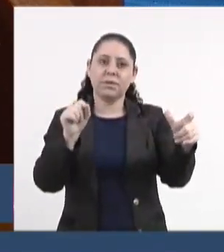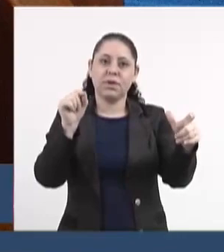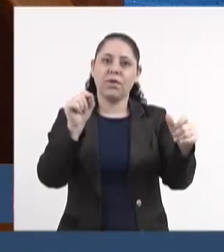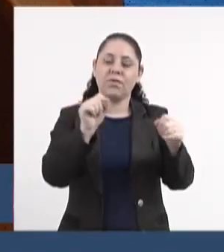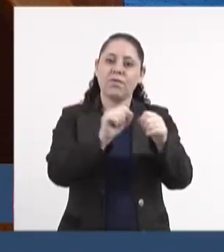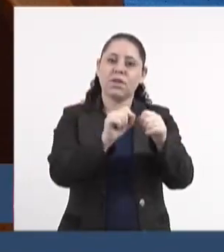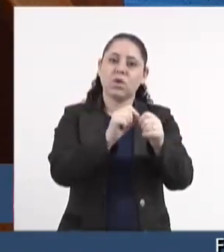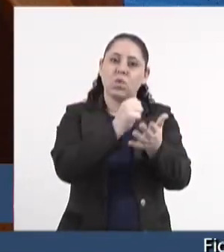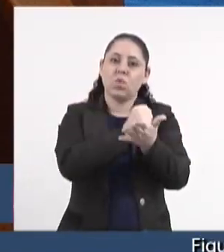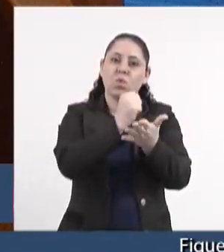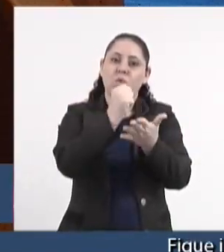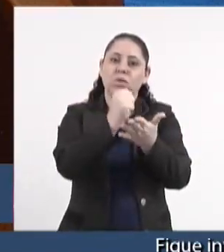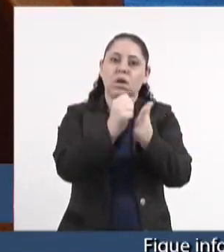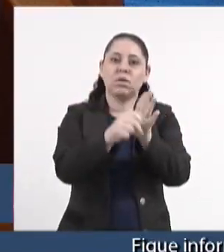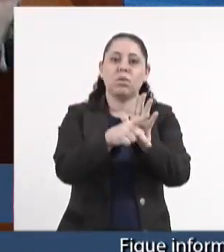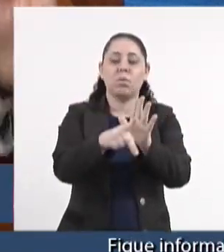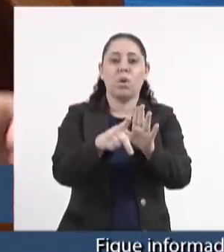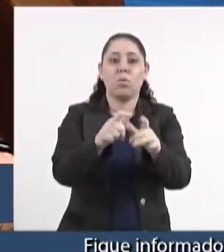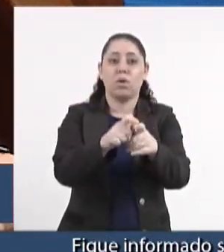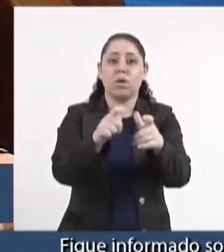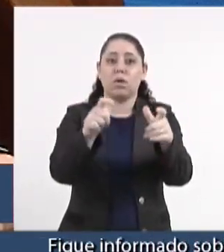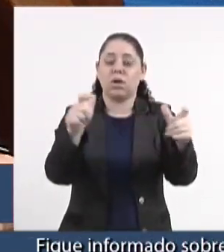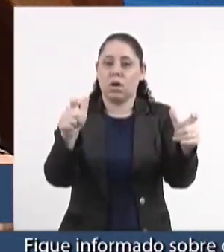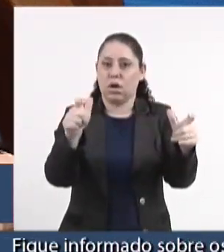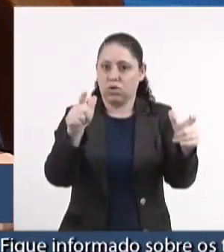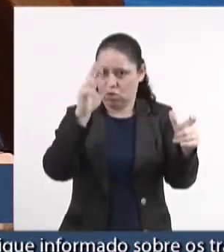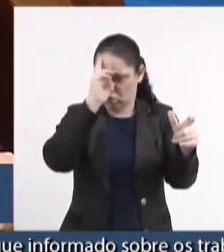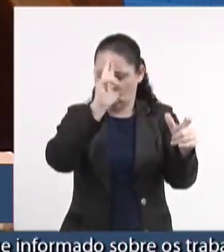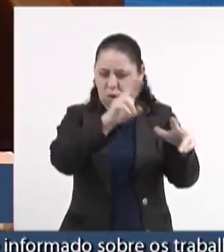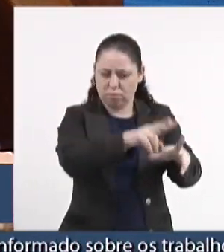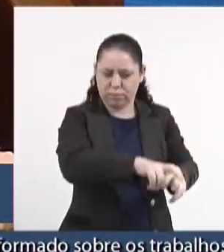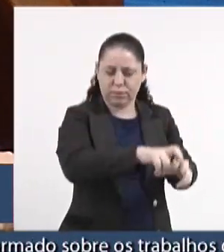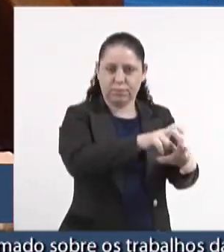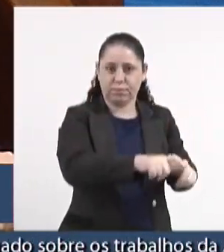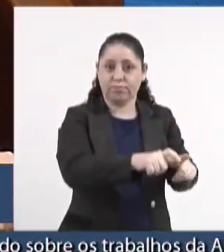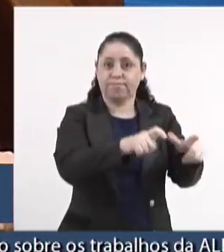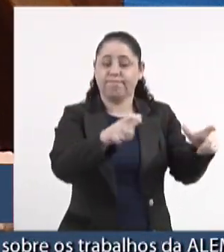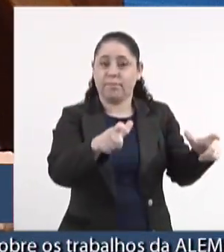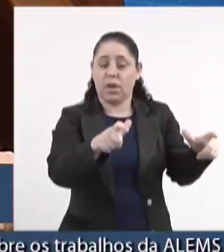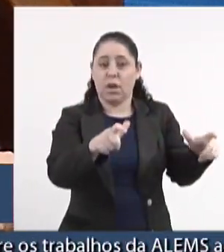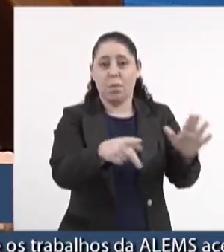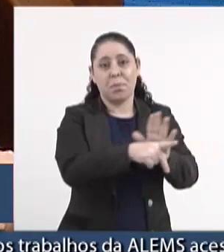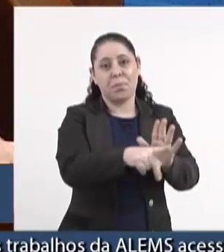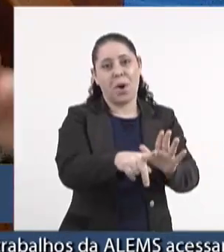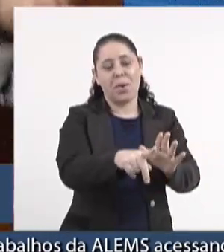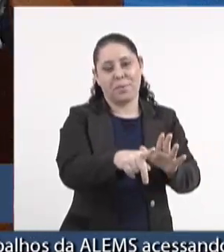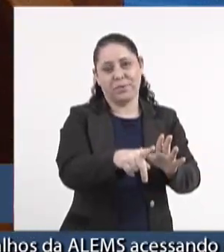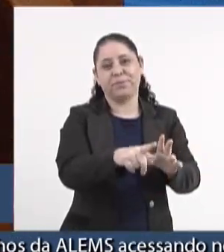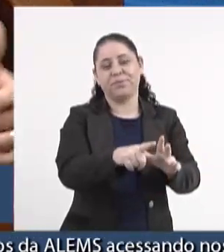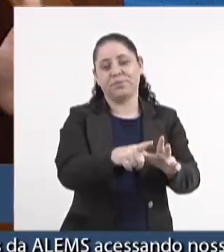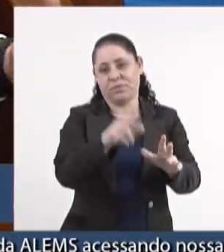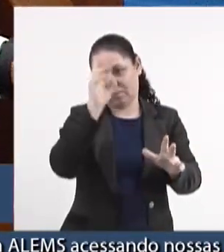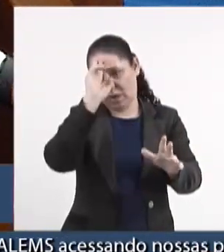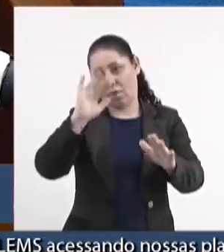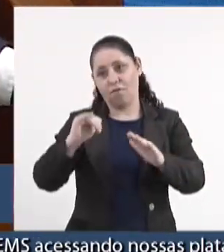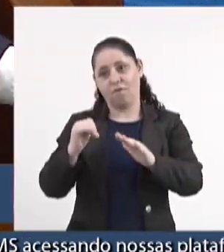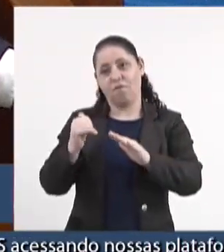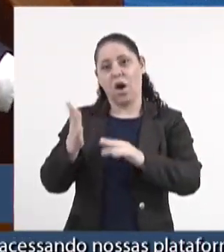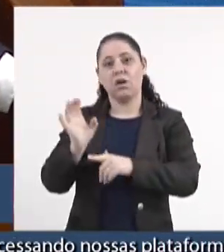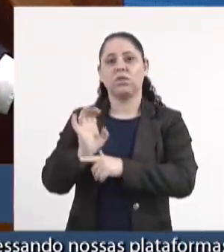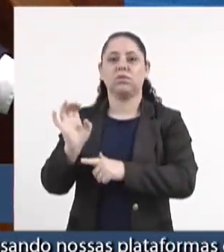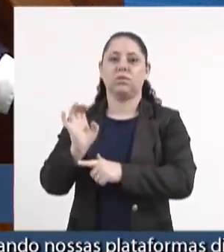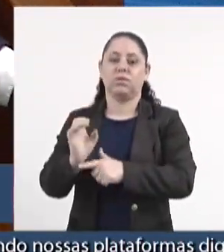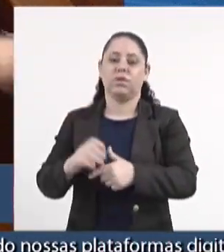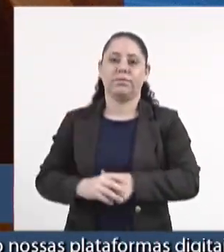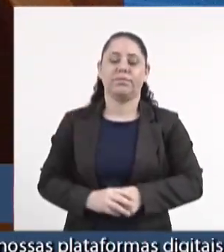fazer contratos com grandes produtores, e a maioria desses grandes produtores estão fora do nosso